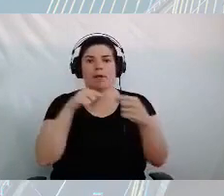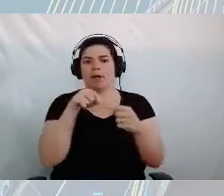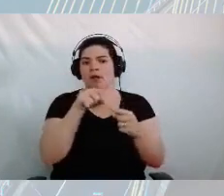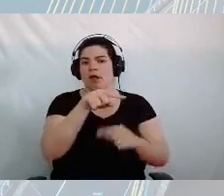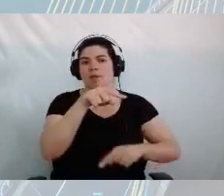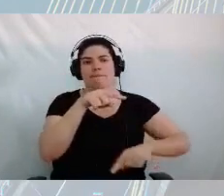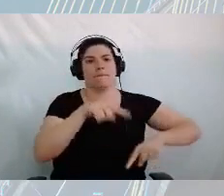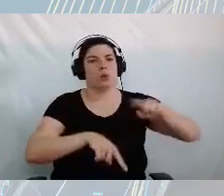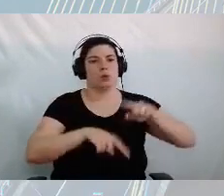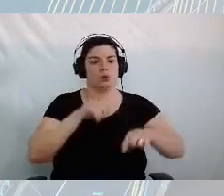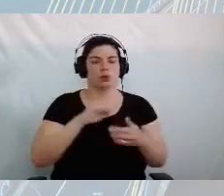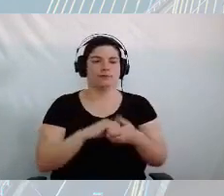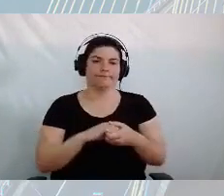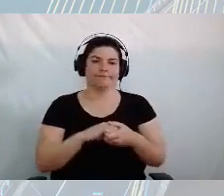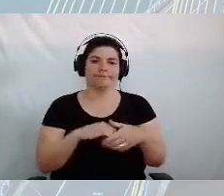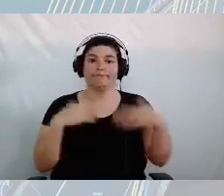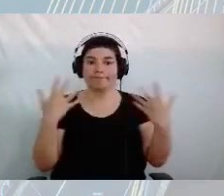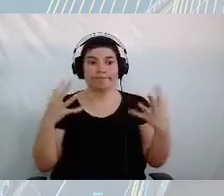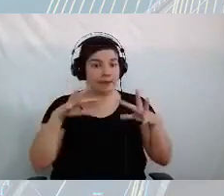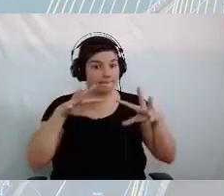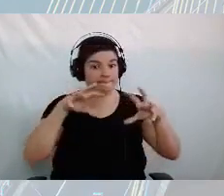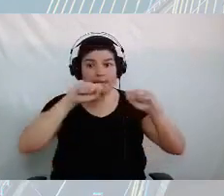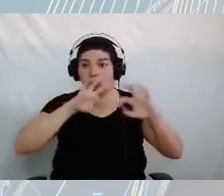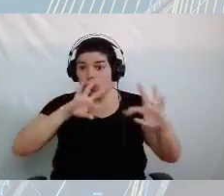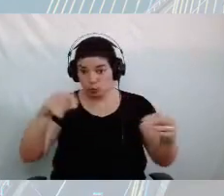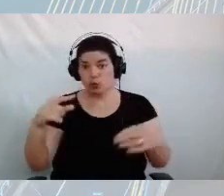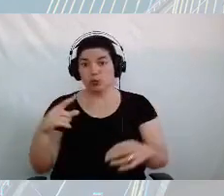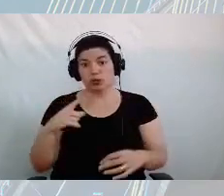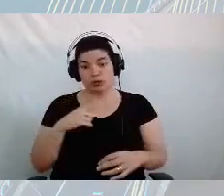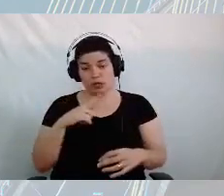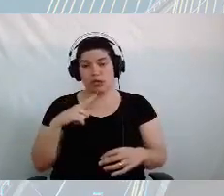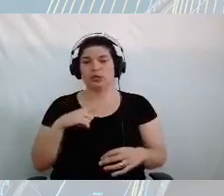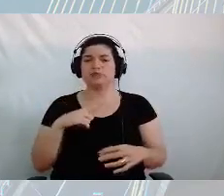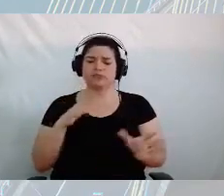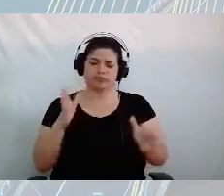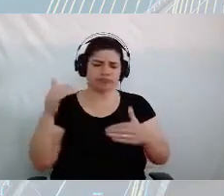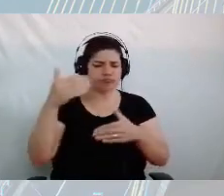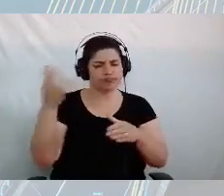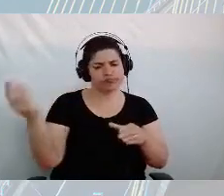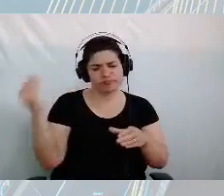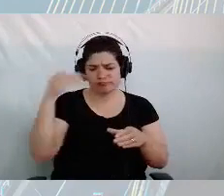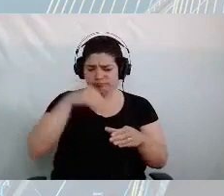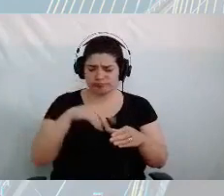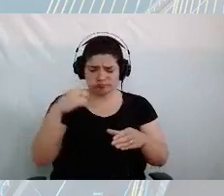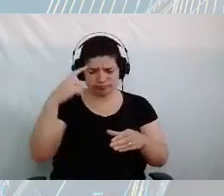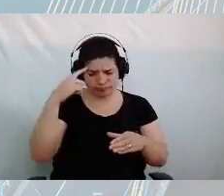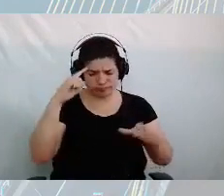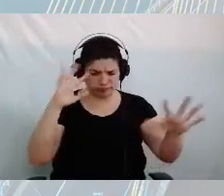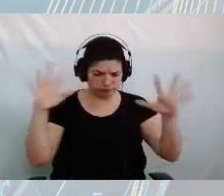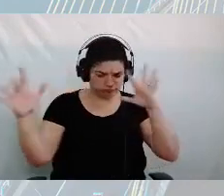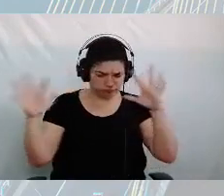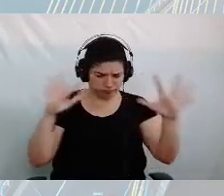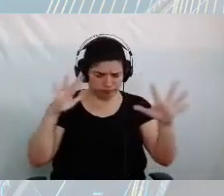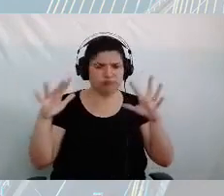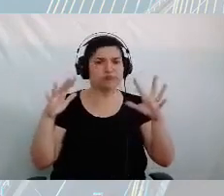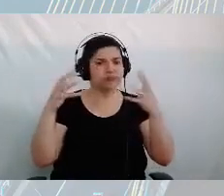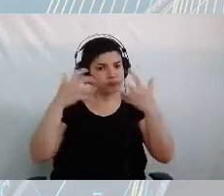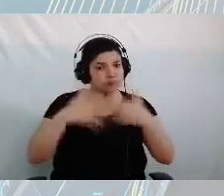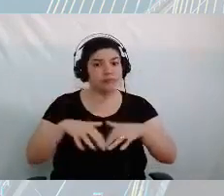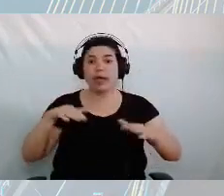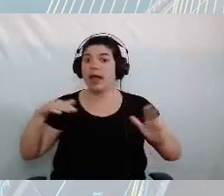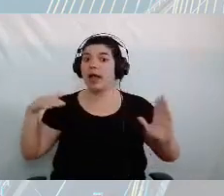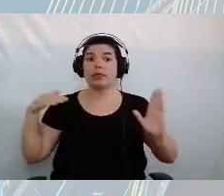a ideia é, pegue tudo que você tem na mão, coloque numa caixinha, construa uma linha de raciocínio e leve até o final. Eu